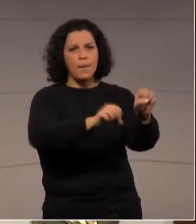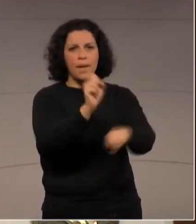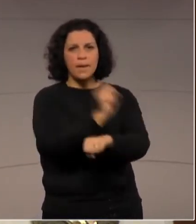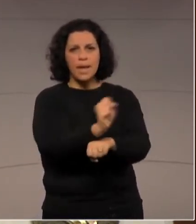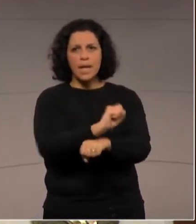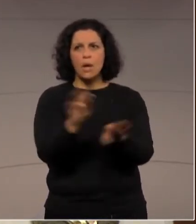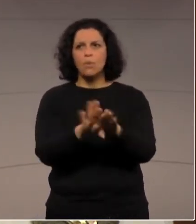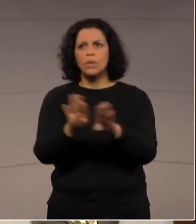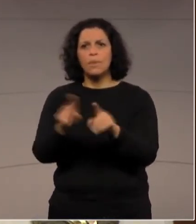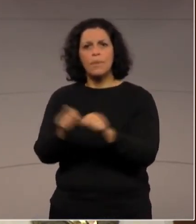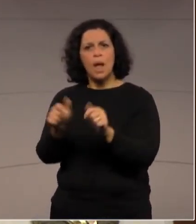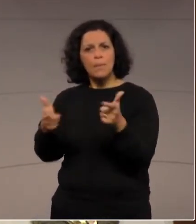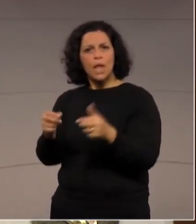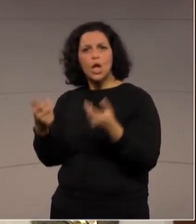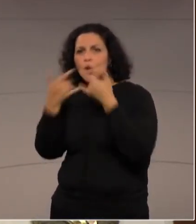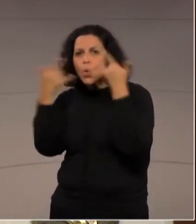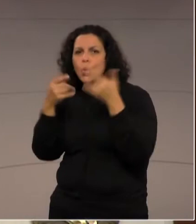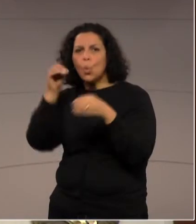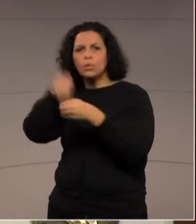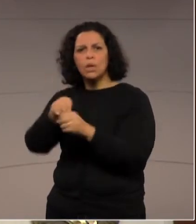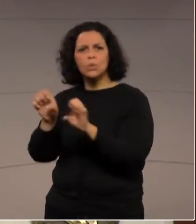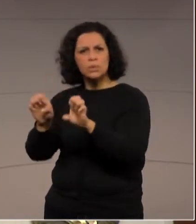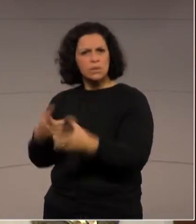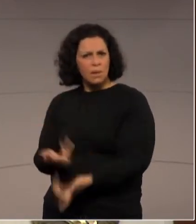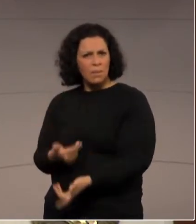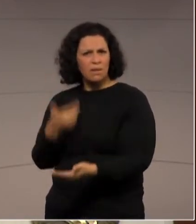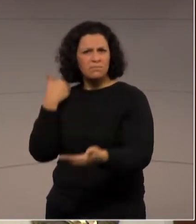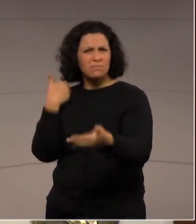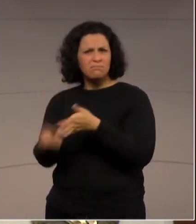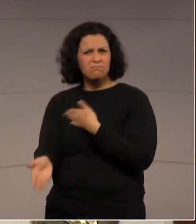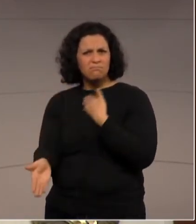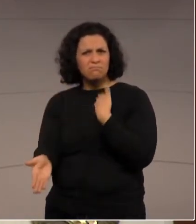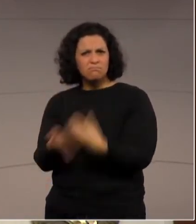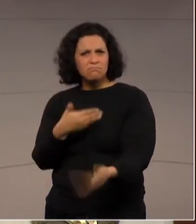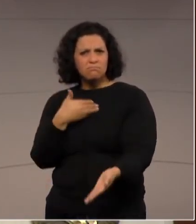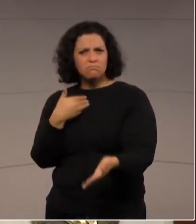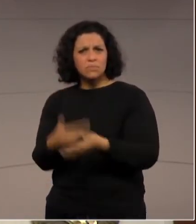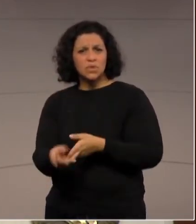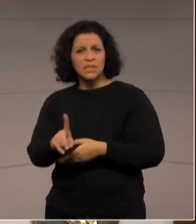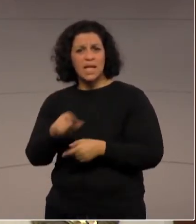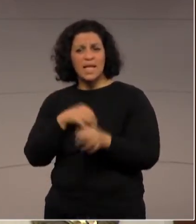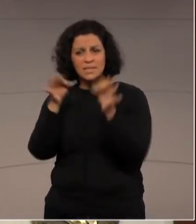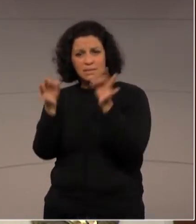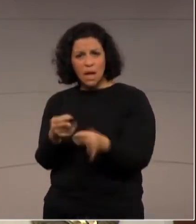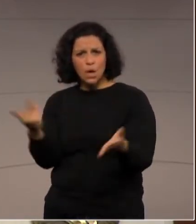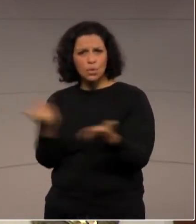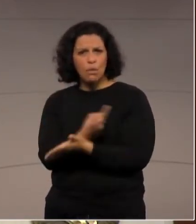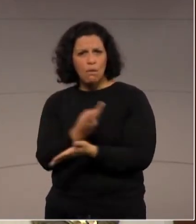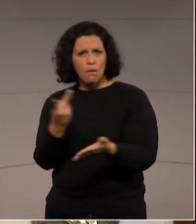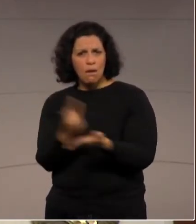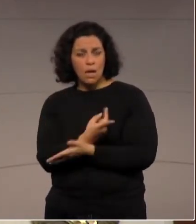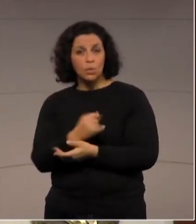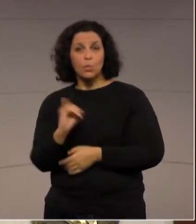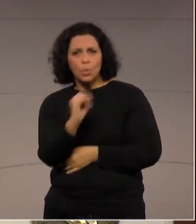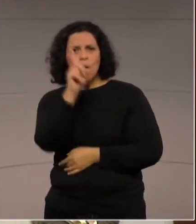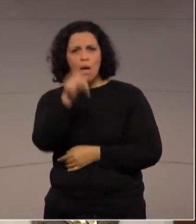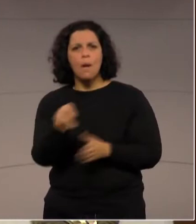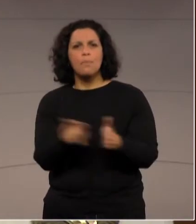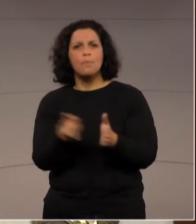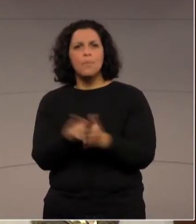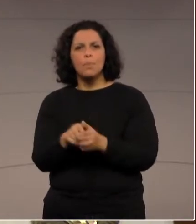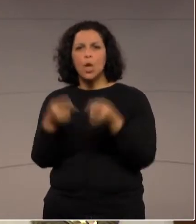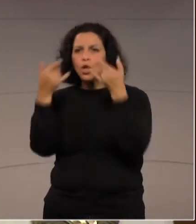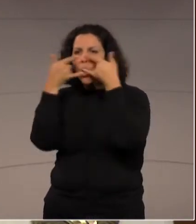rentabilizar o sistema ou seja pouco importa pouco importa se esteja certo e errado o importante é